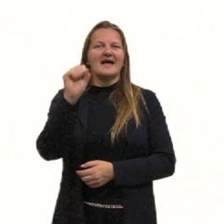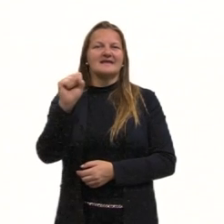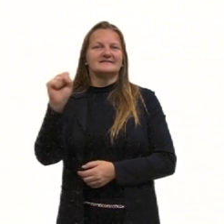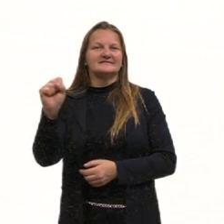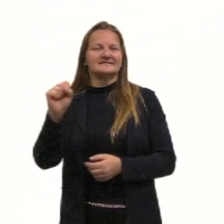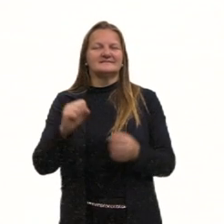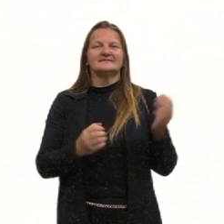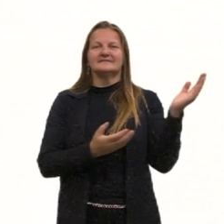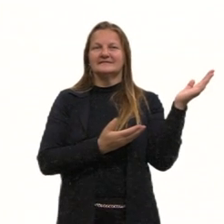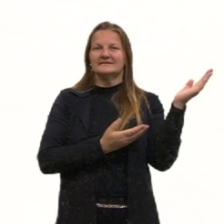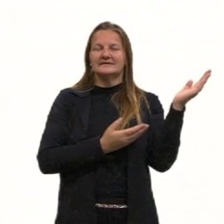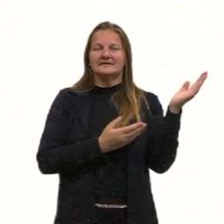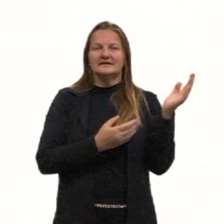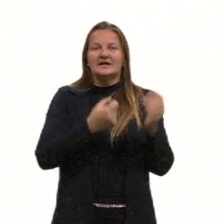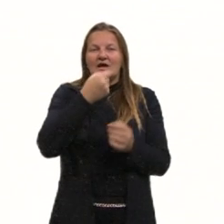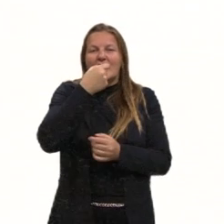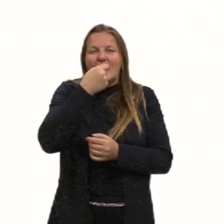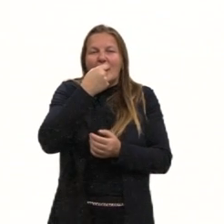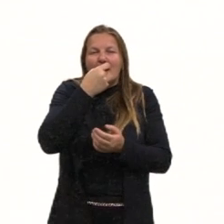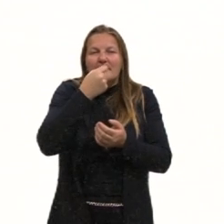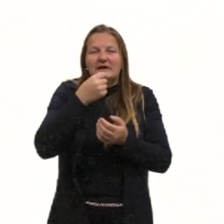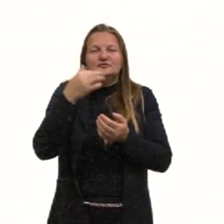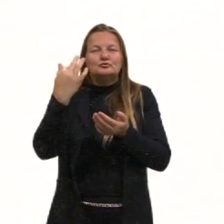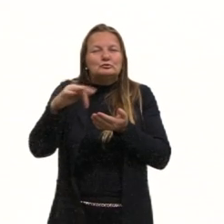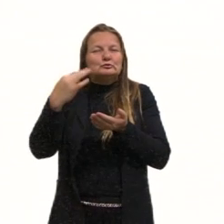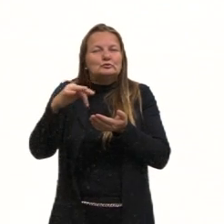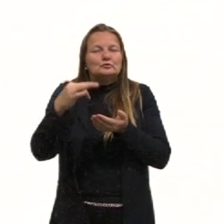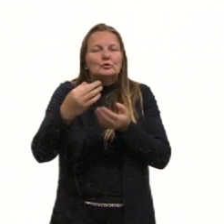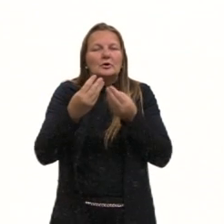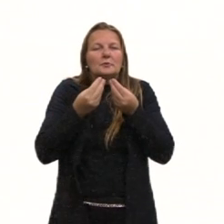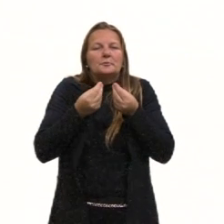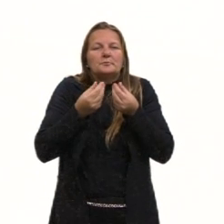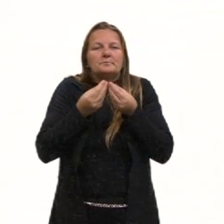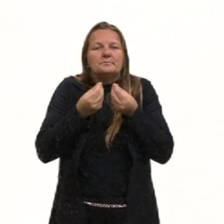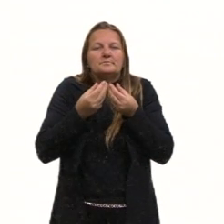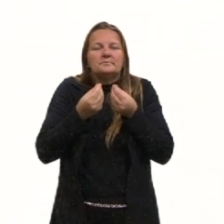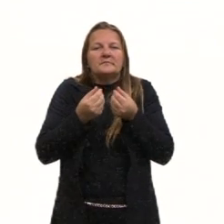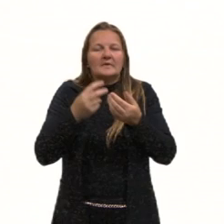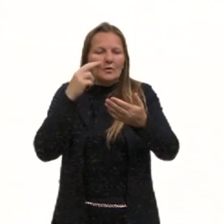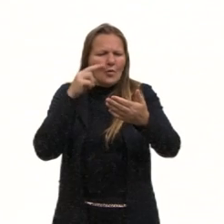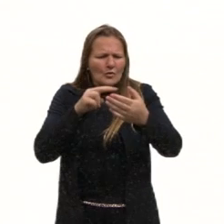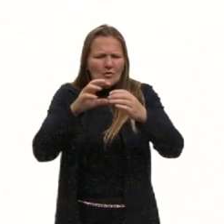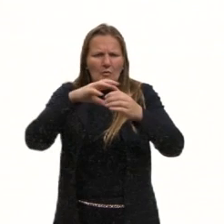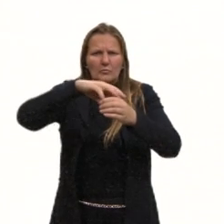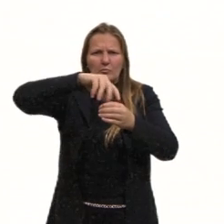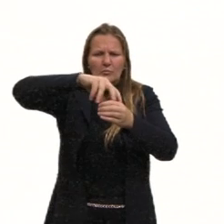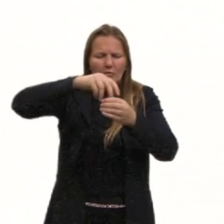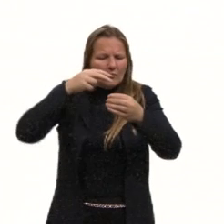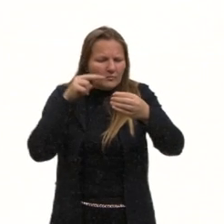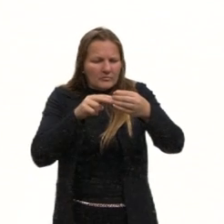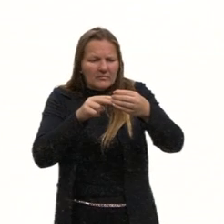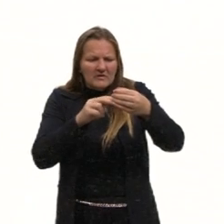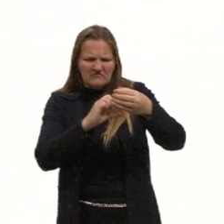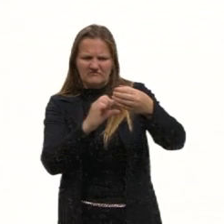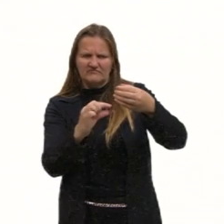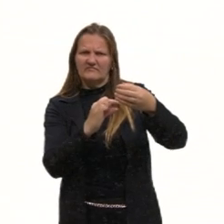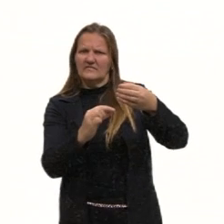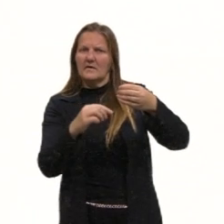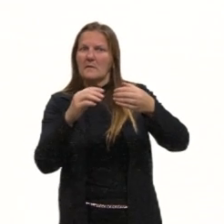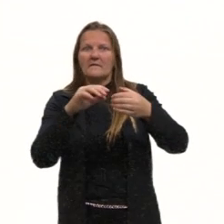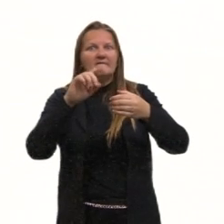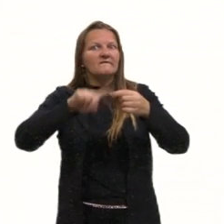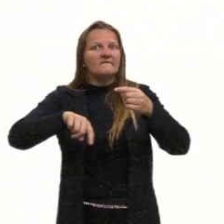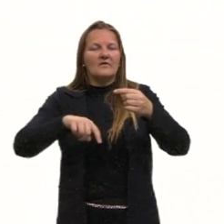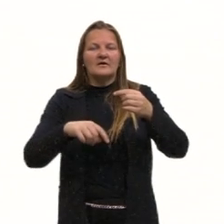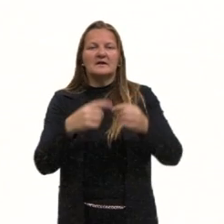analgésicos que supostamente estava fora das especificações a composição prevista era 100